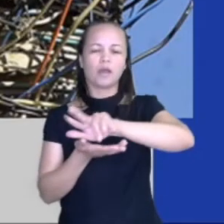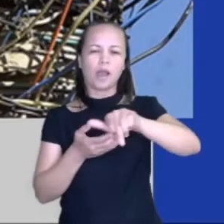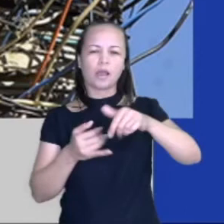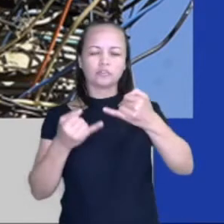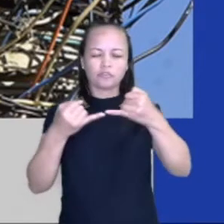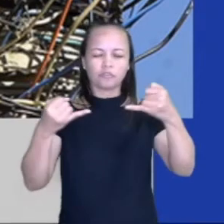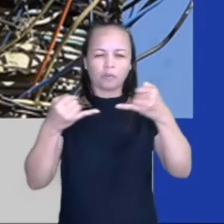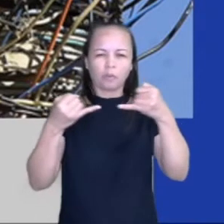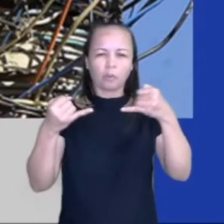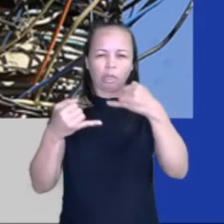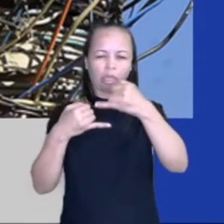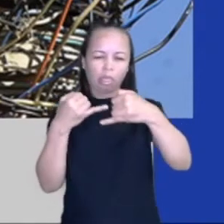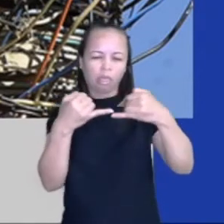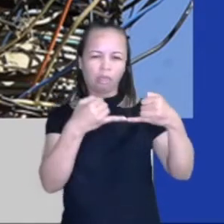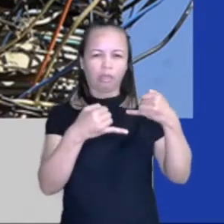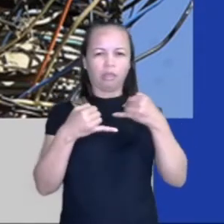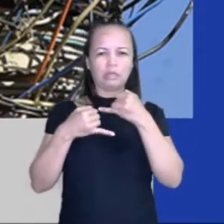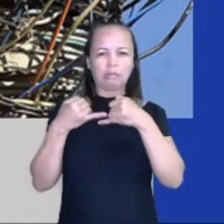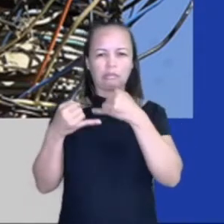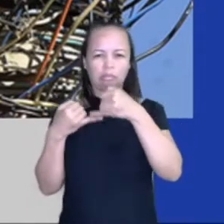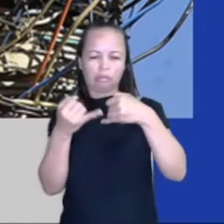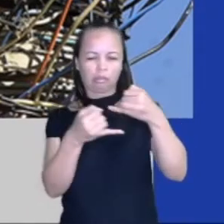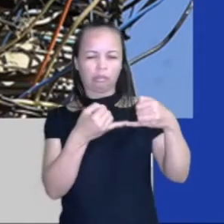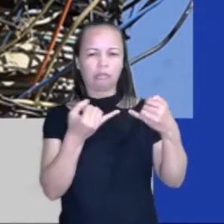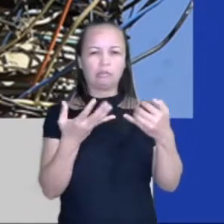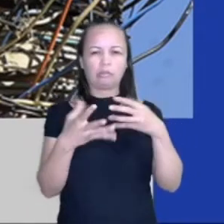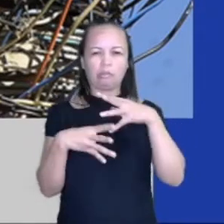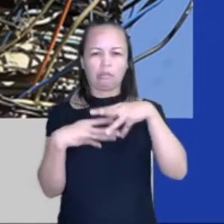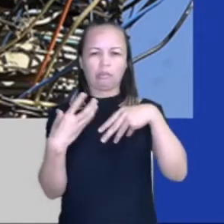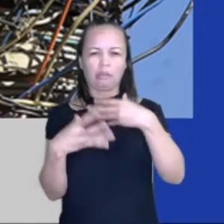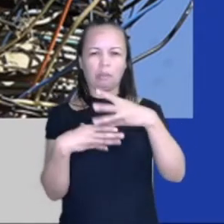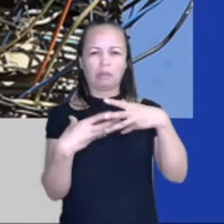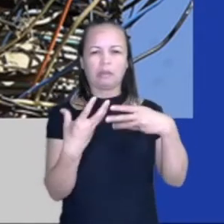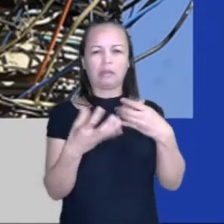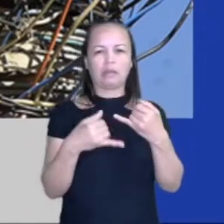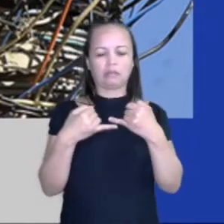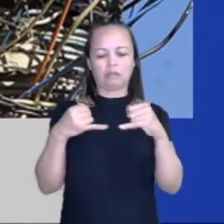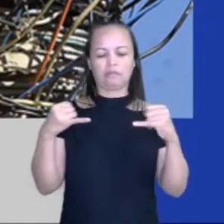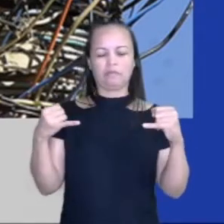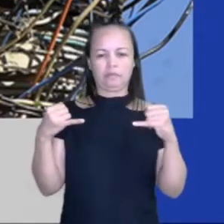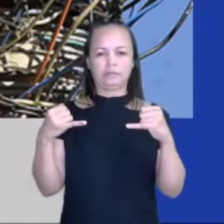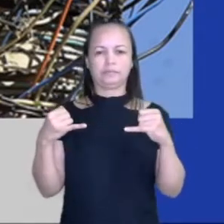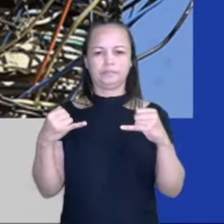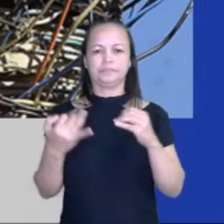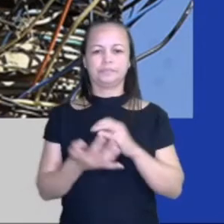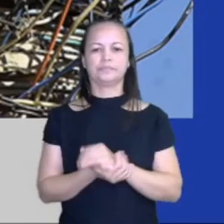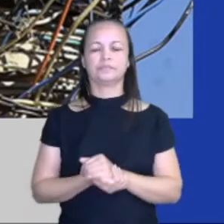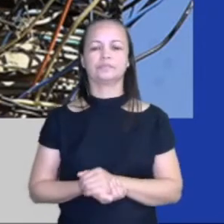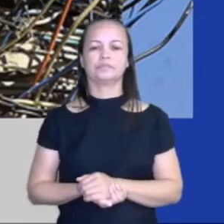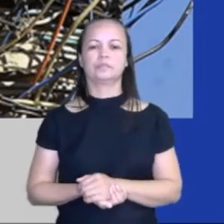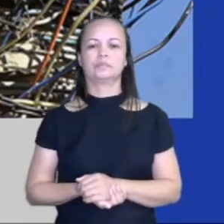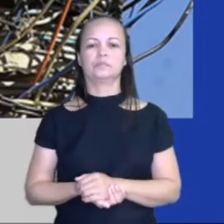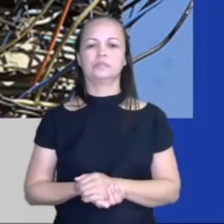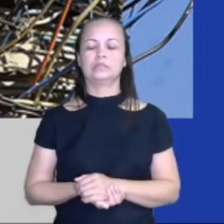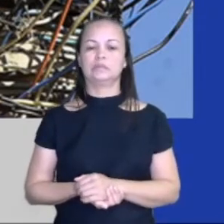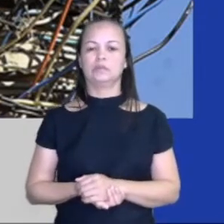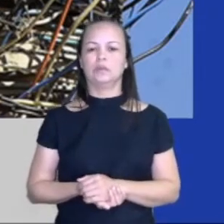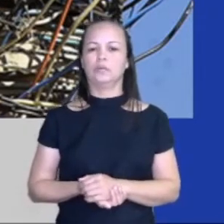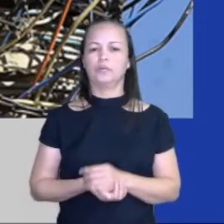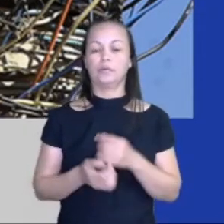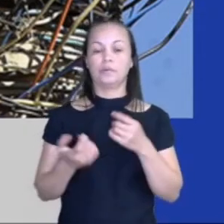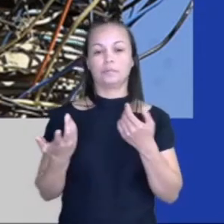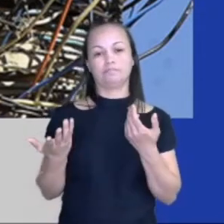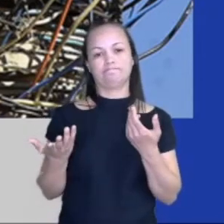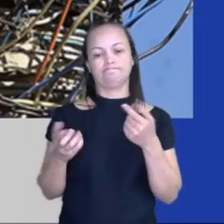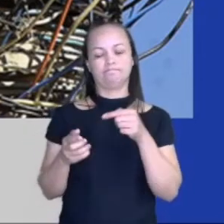Rios né se usar que você tão vendo aí na tela aí Observe esse emaranhado de fio aí filme né então esse aí